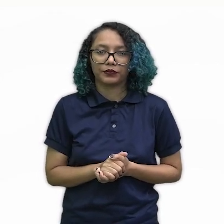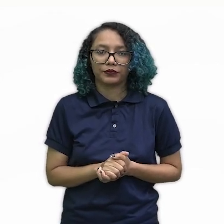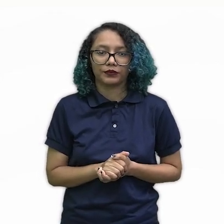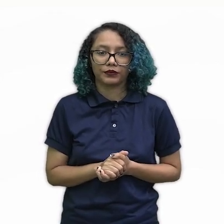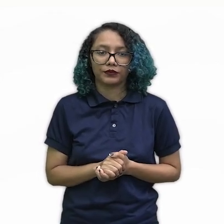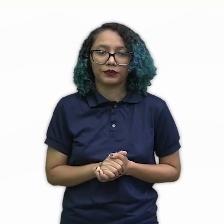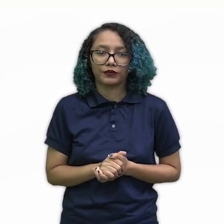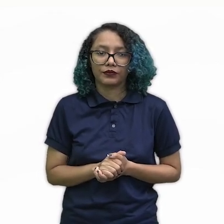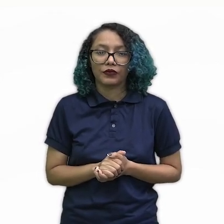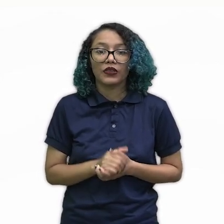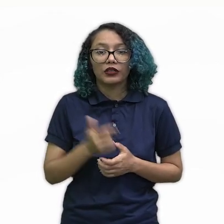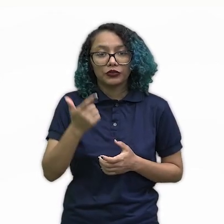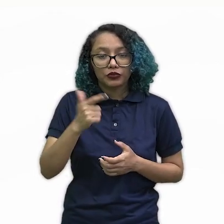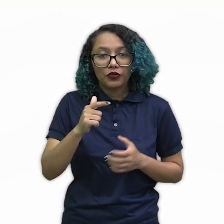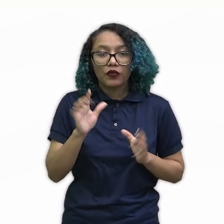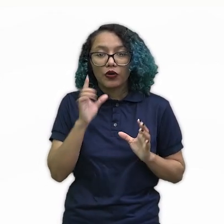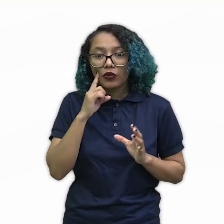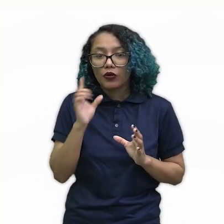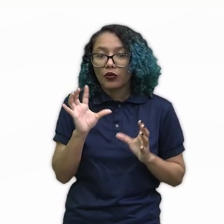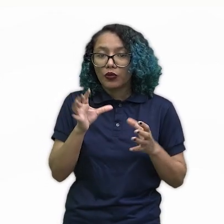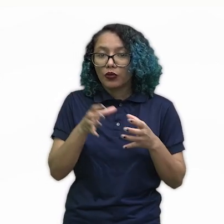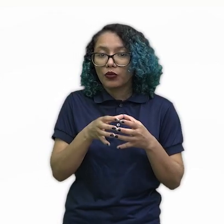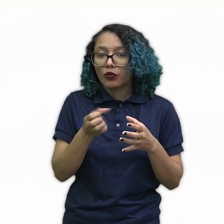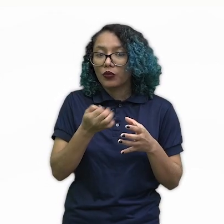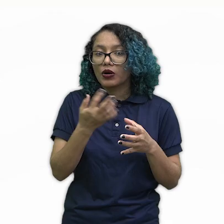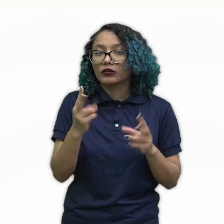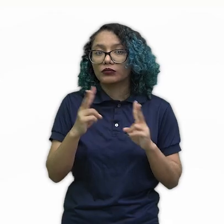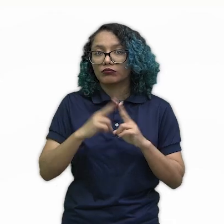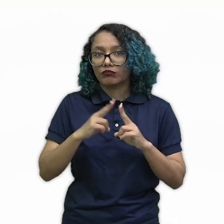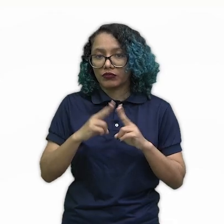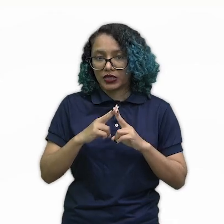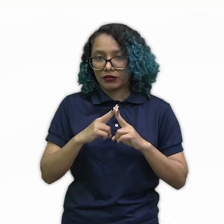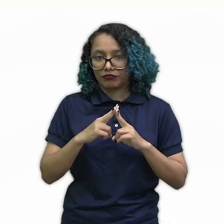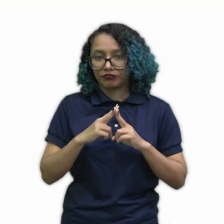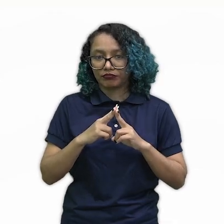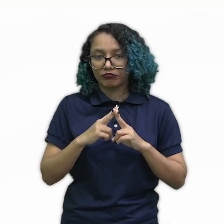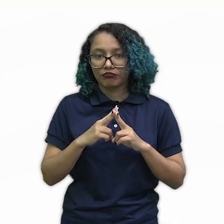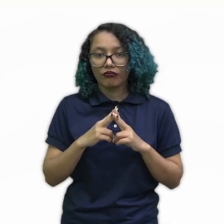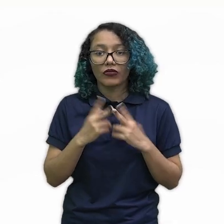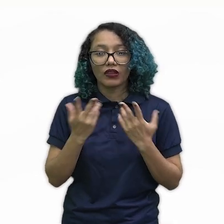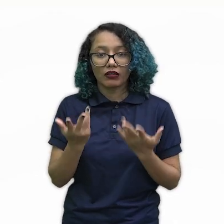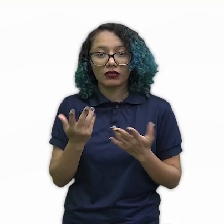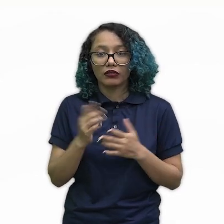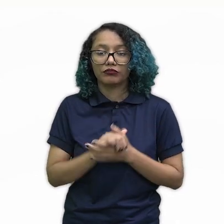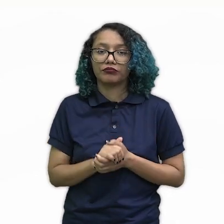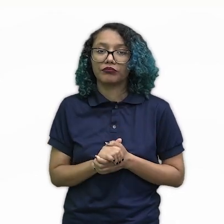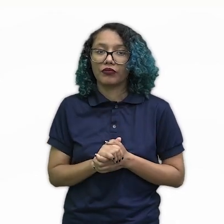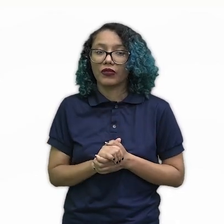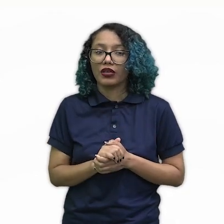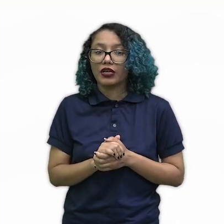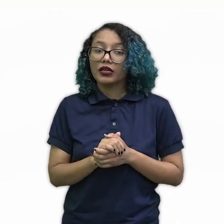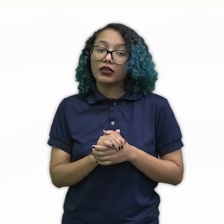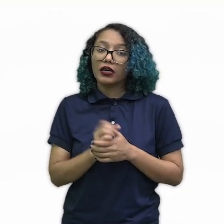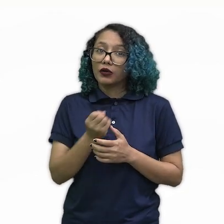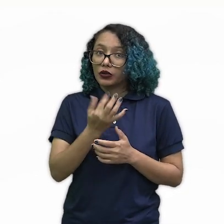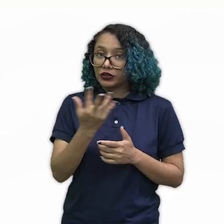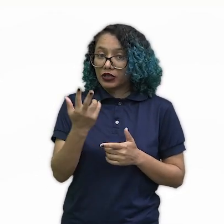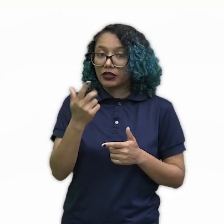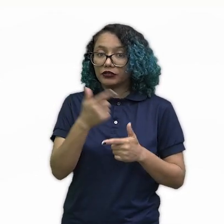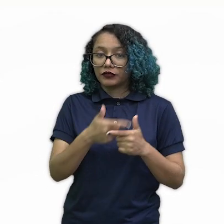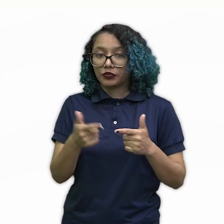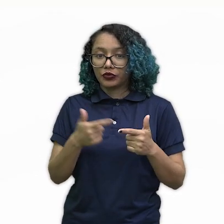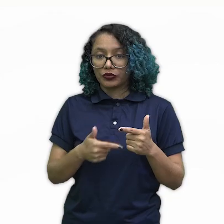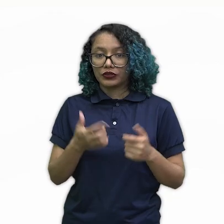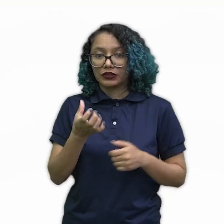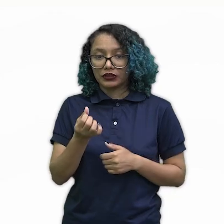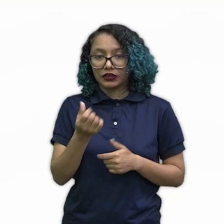uma quantidade par de elementos. Então, eu vou pegar essa quantidade e dividir por 2.